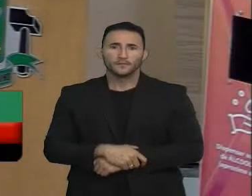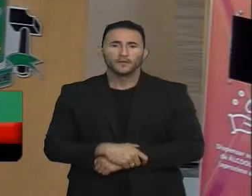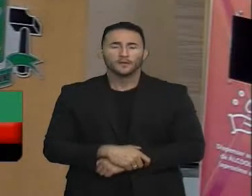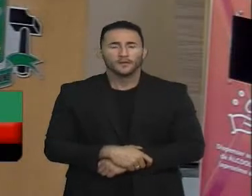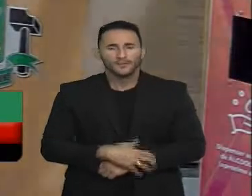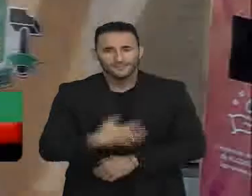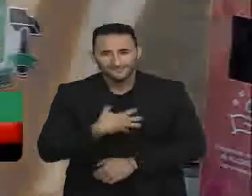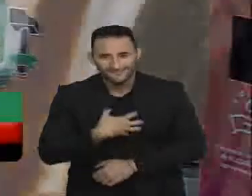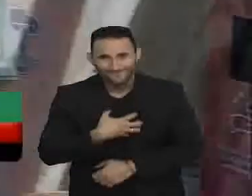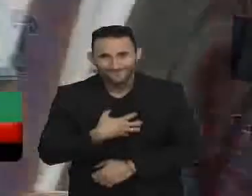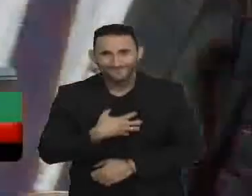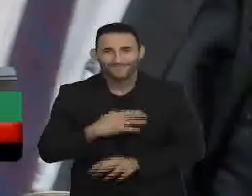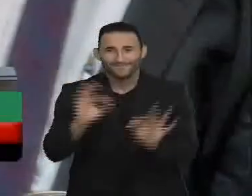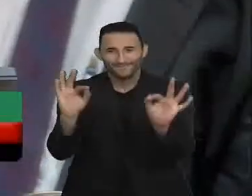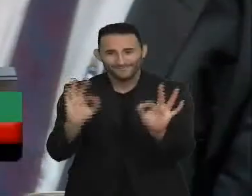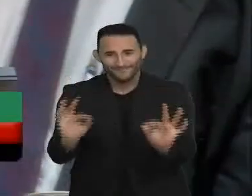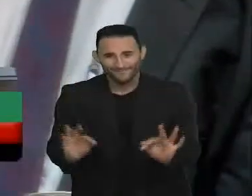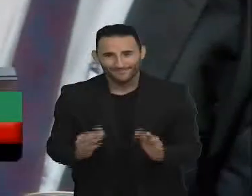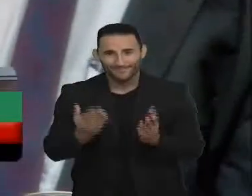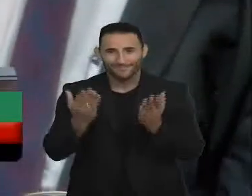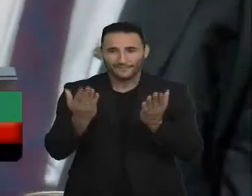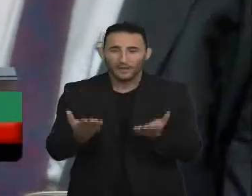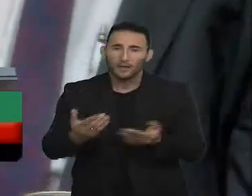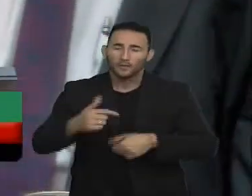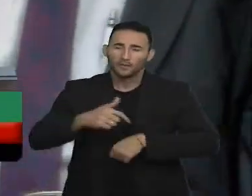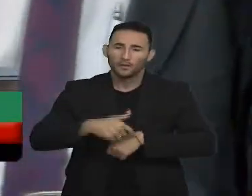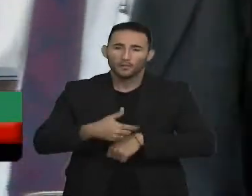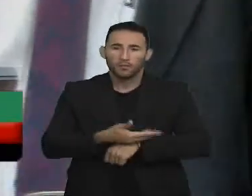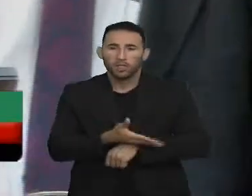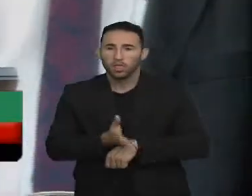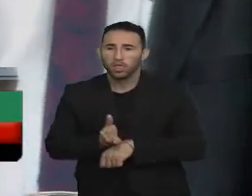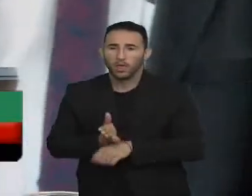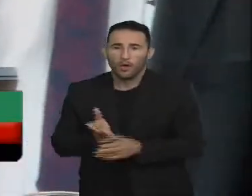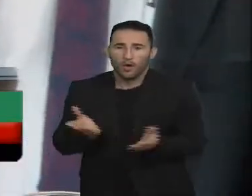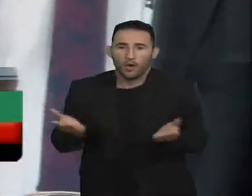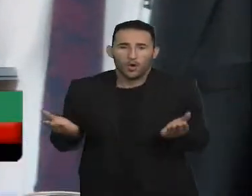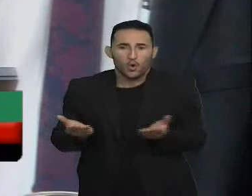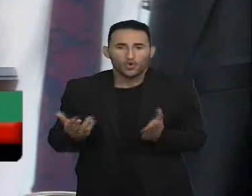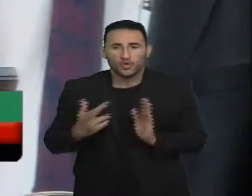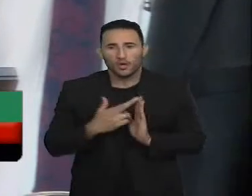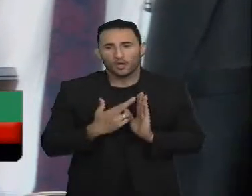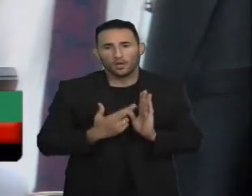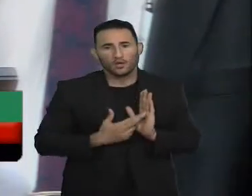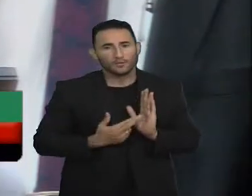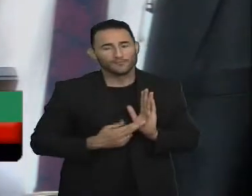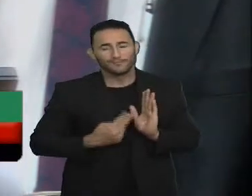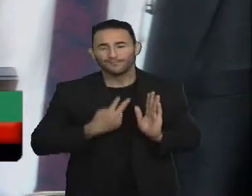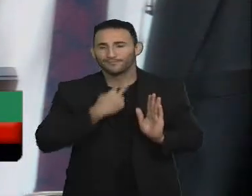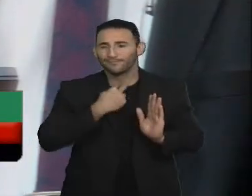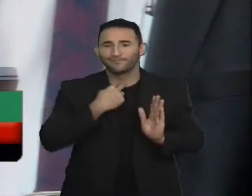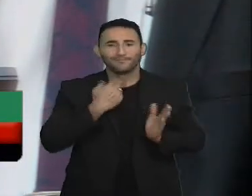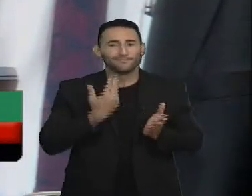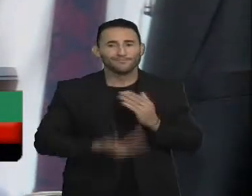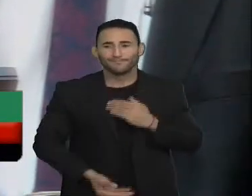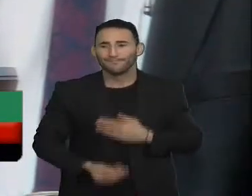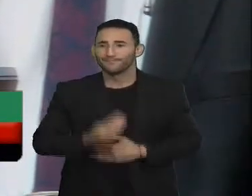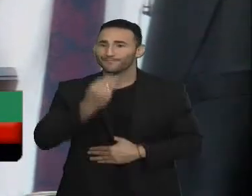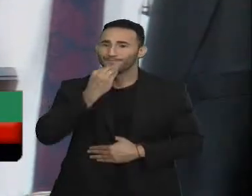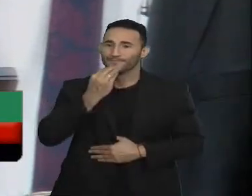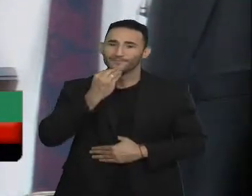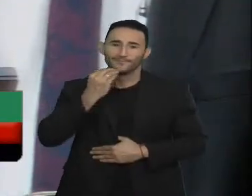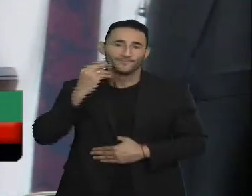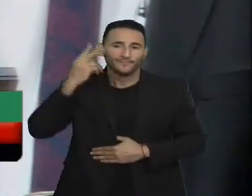fico feliz com Vossa Excelência. Eu acho que, por conta do tempo hoje regimental, nós não tivemos a oportunidade de ter a fala dos senhores